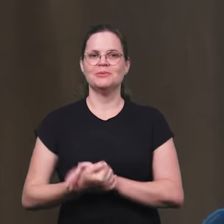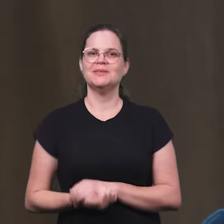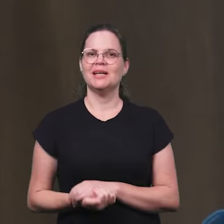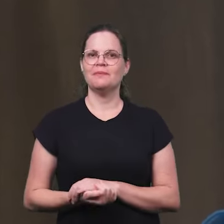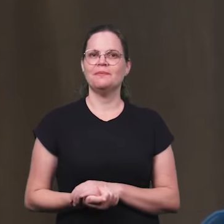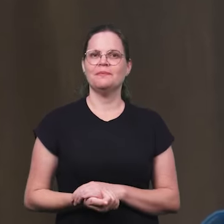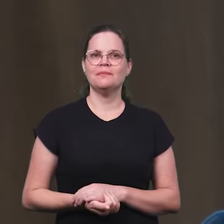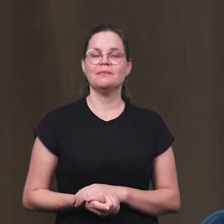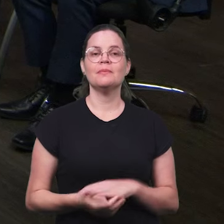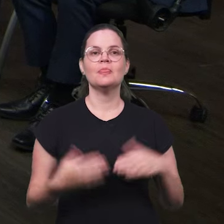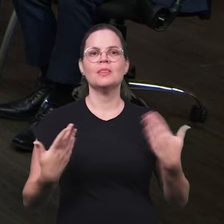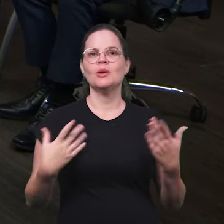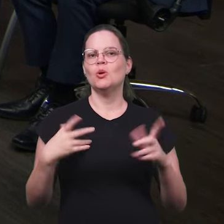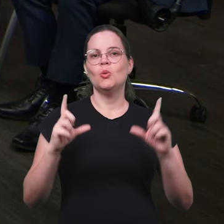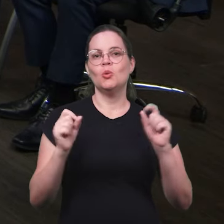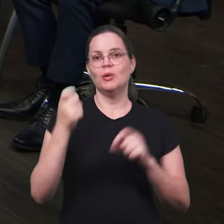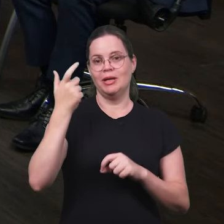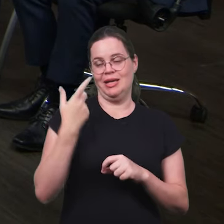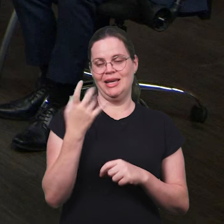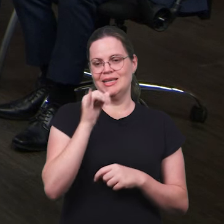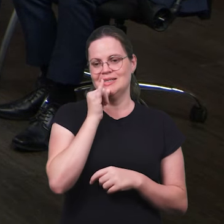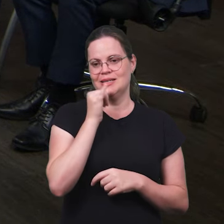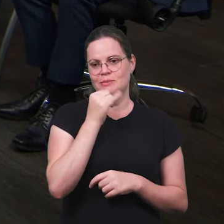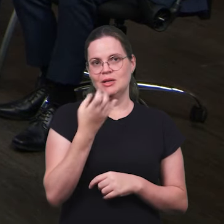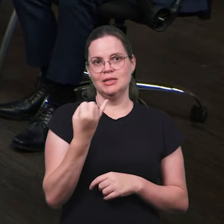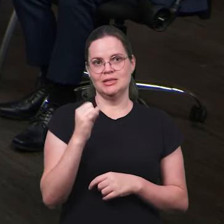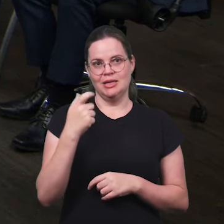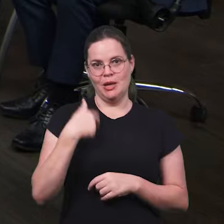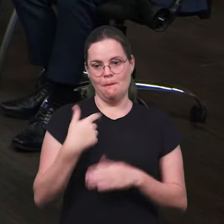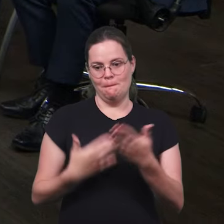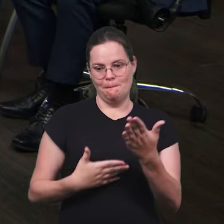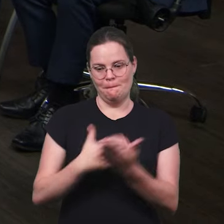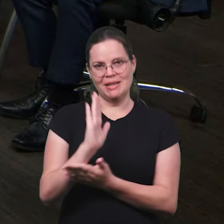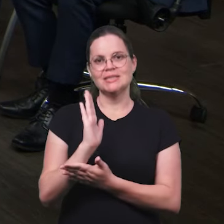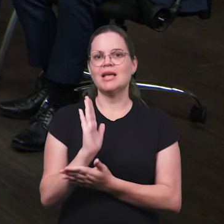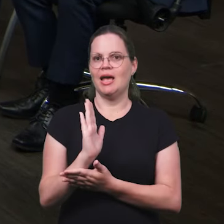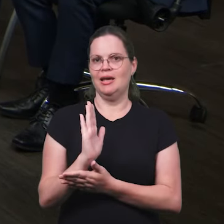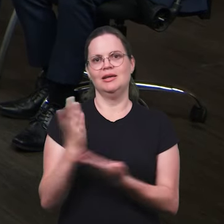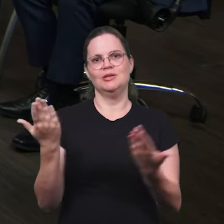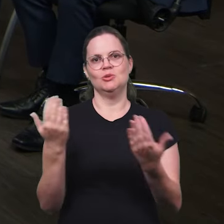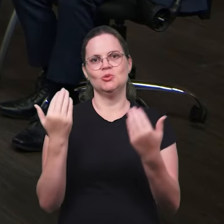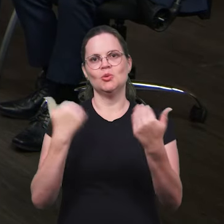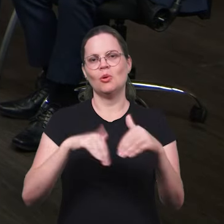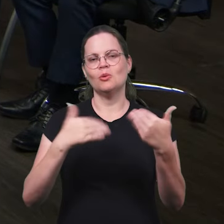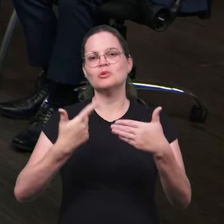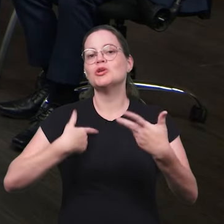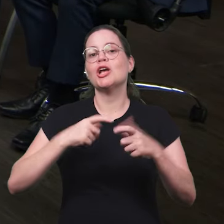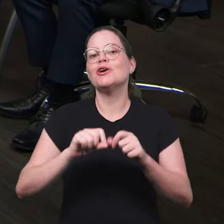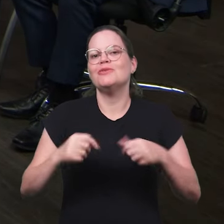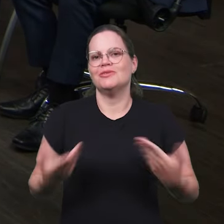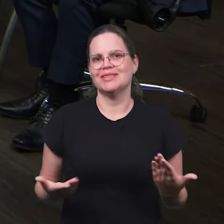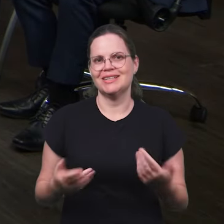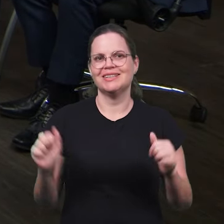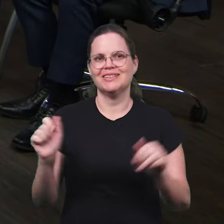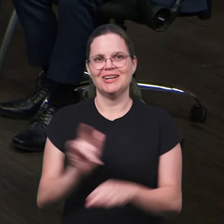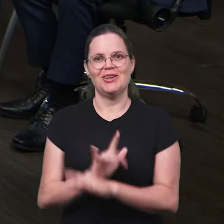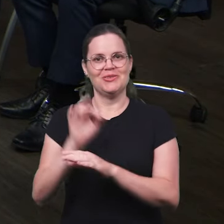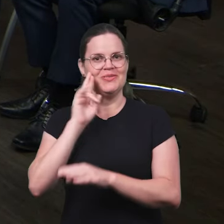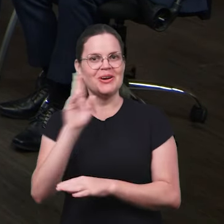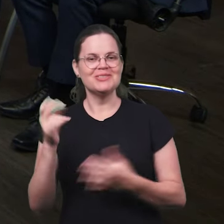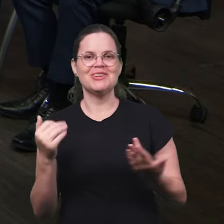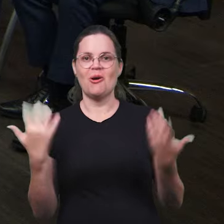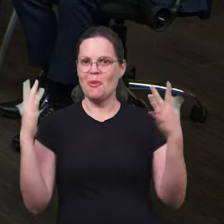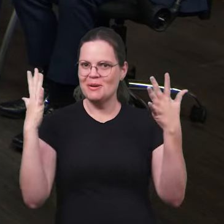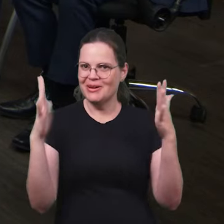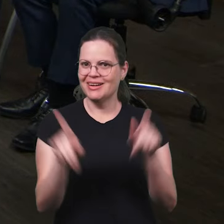num concurso? Isso além de Muito bom. glorificar o Senhor, comemorar. Tem algumas coisas aqui, ó. Eu acho que, muito boa pergunta do nosso